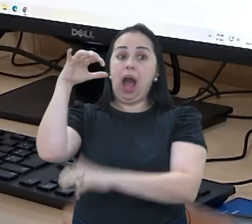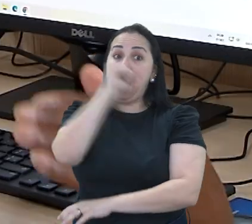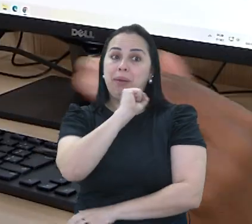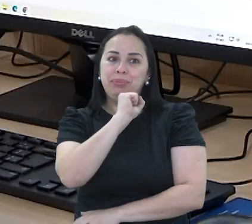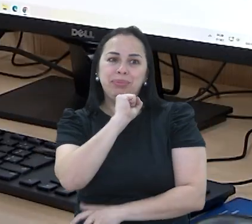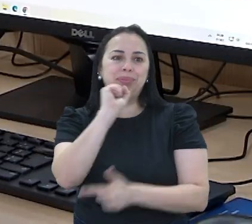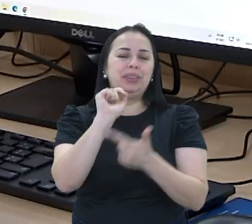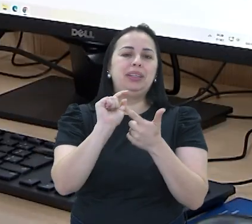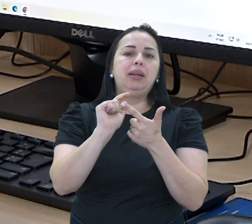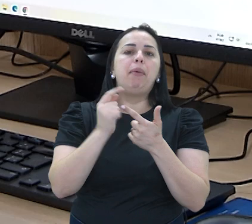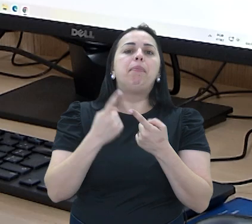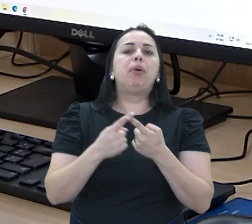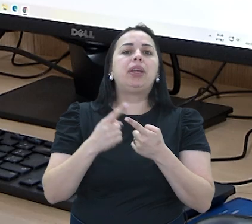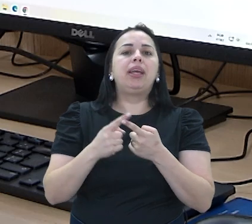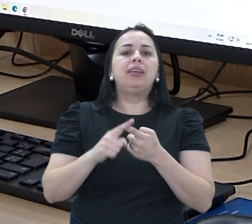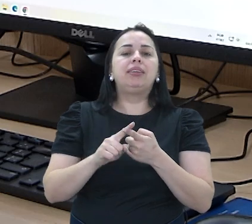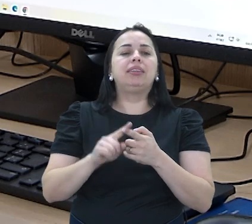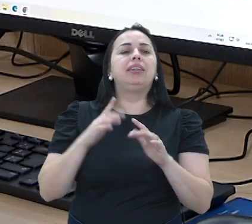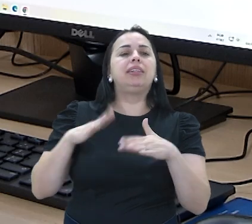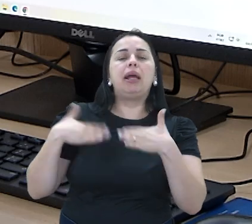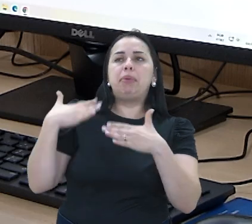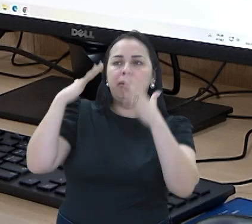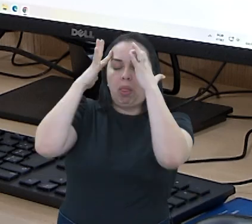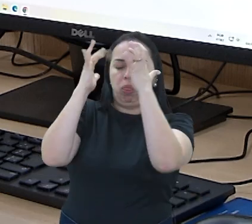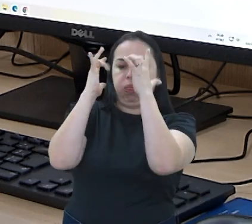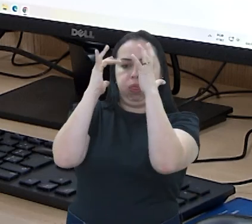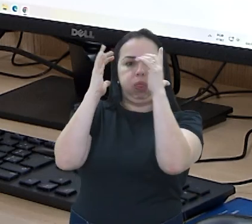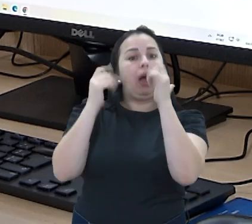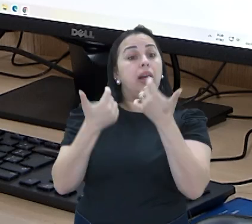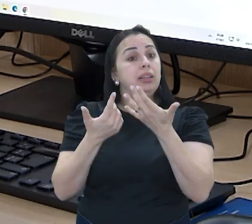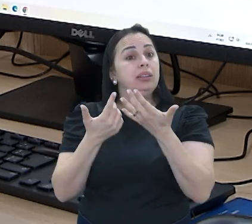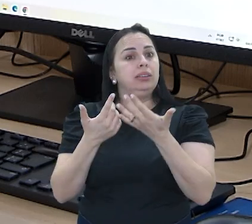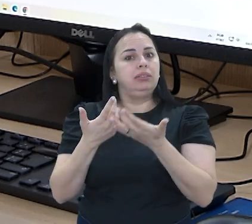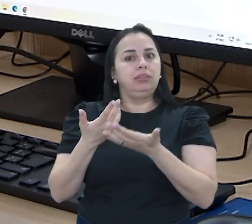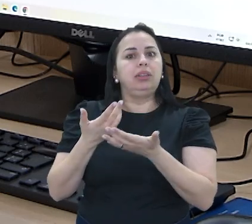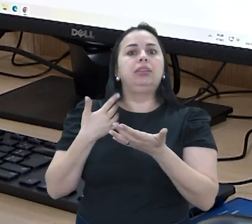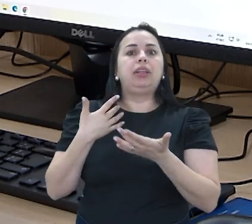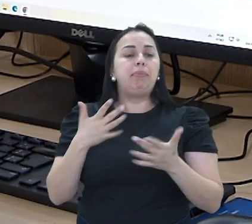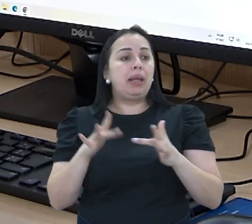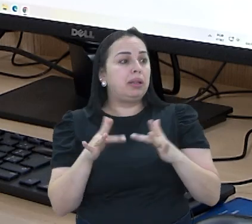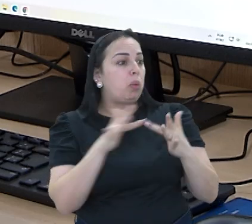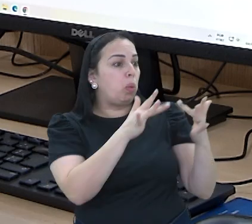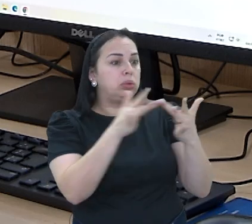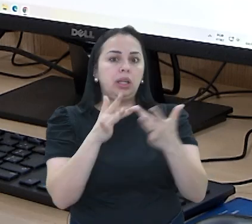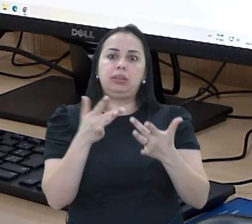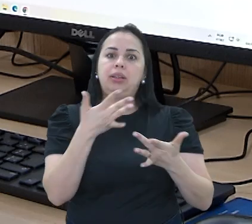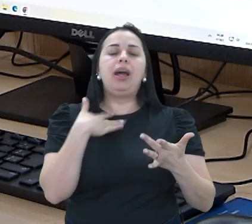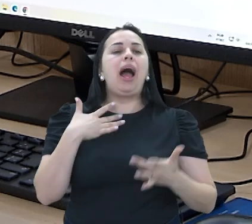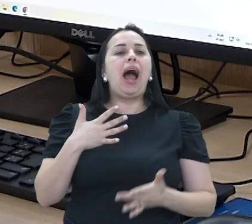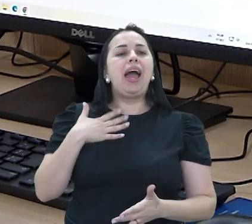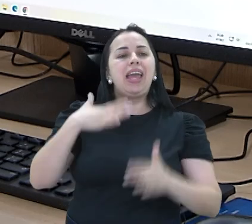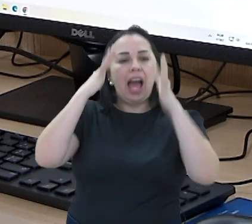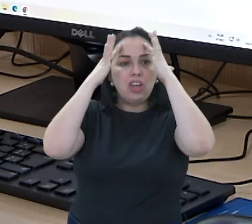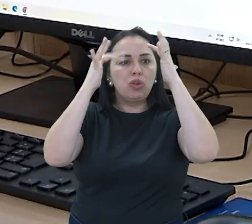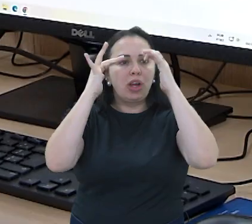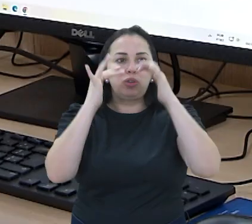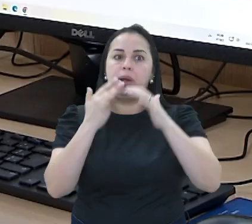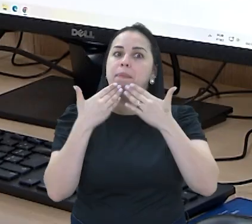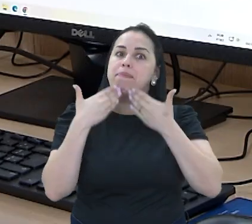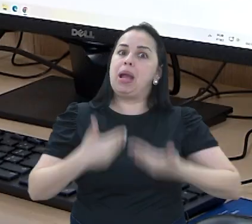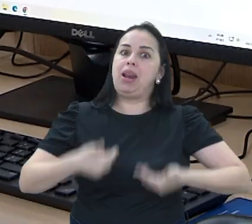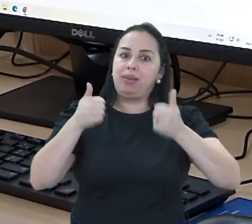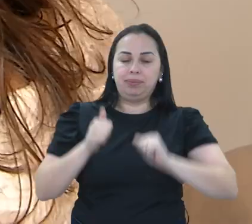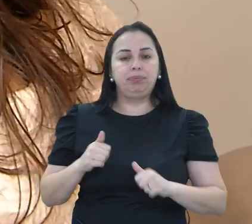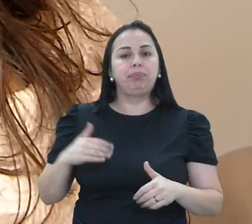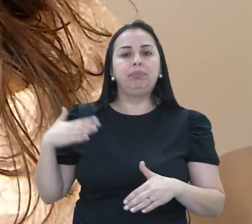consegue raciocinar mais rápido, porque você está em movimento constante, está interagindo com outros, então o cérebro funciona